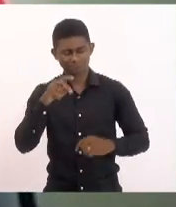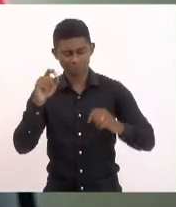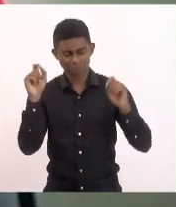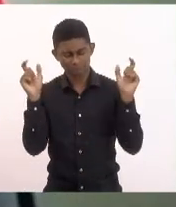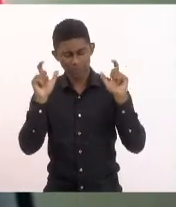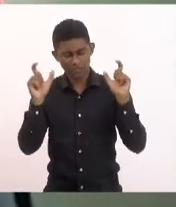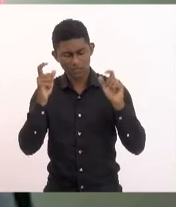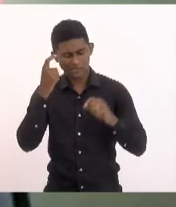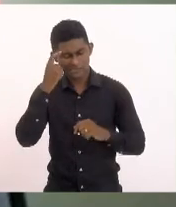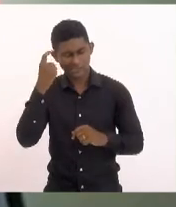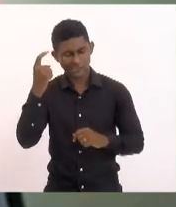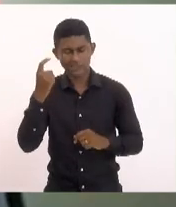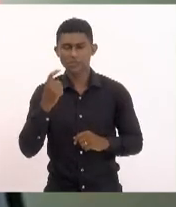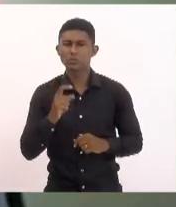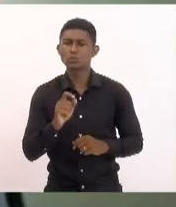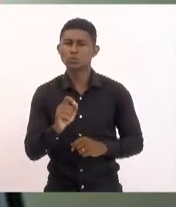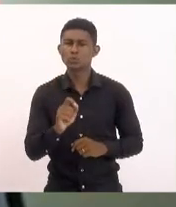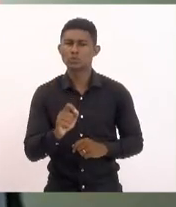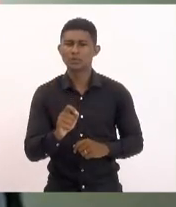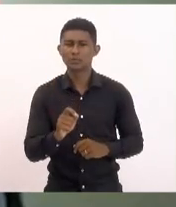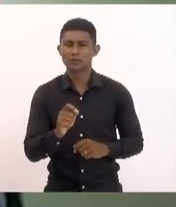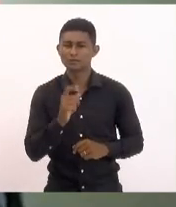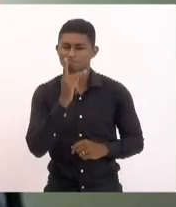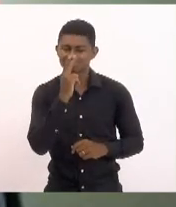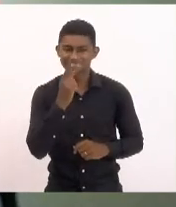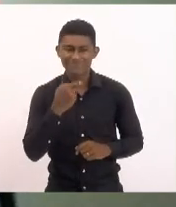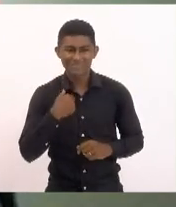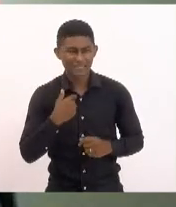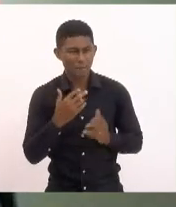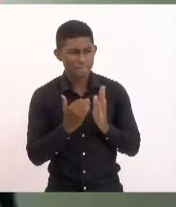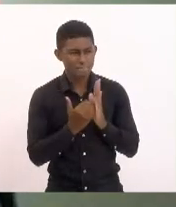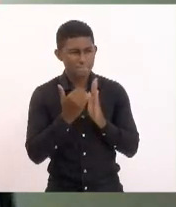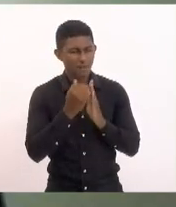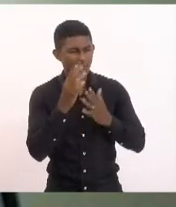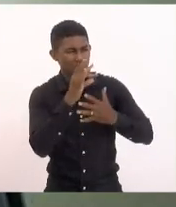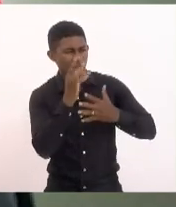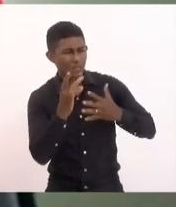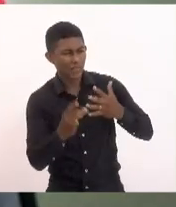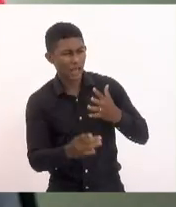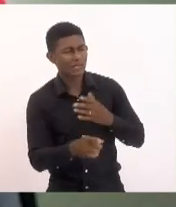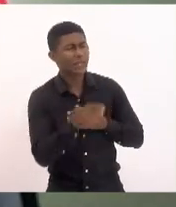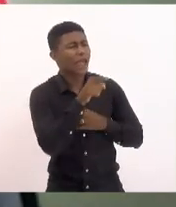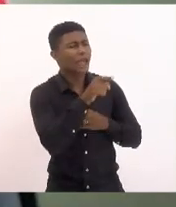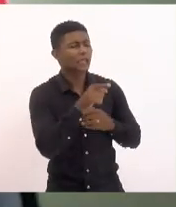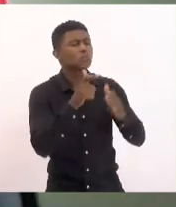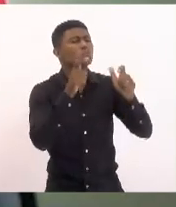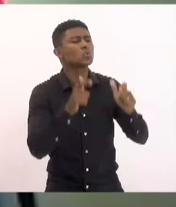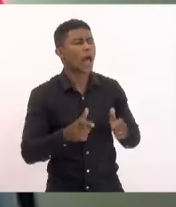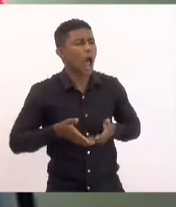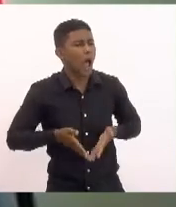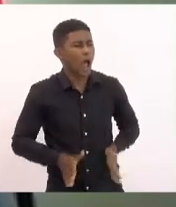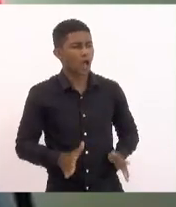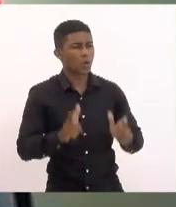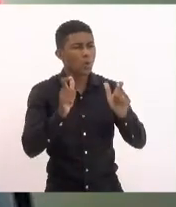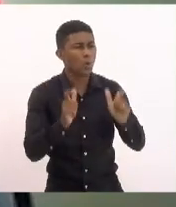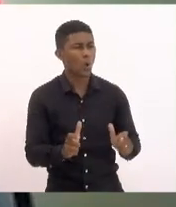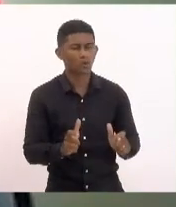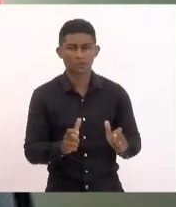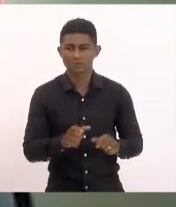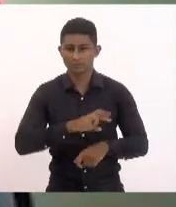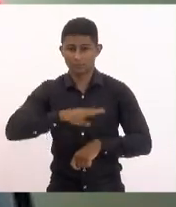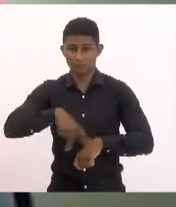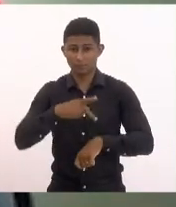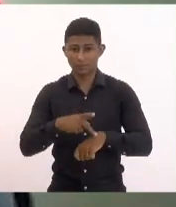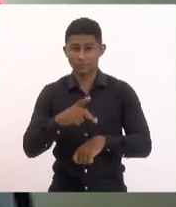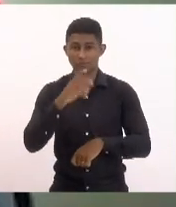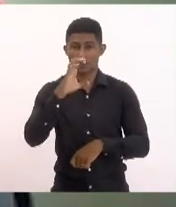mais detalhado, não só sobre a origem de Moise, e aí lembrando, né, que a República